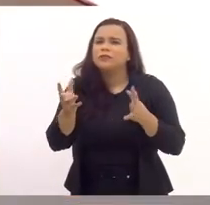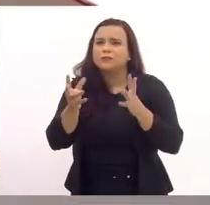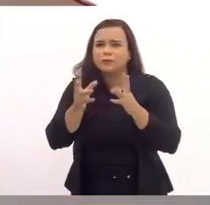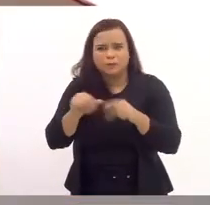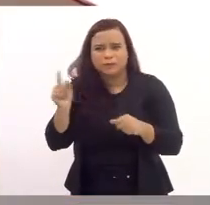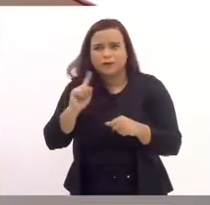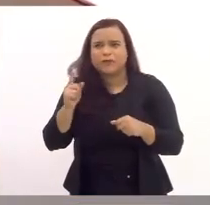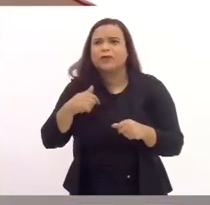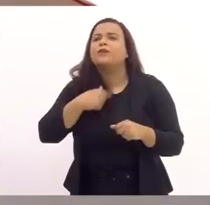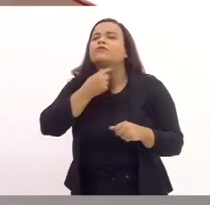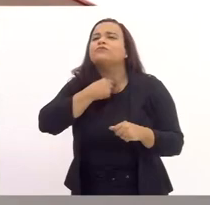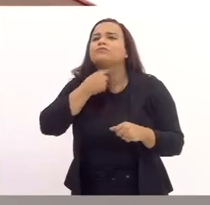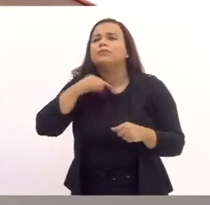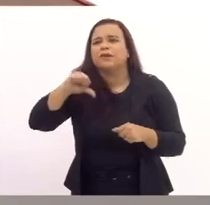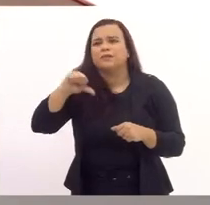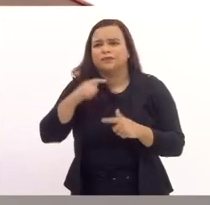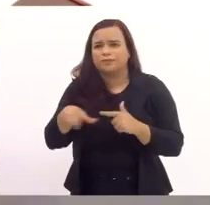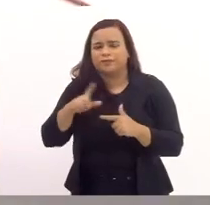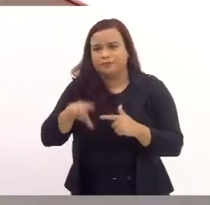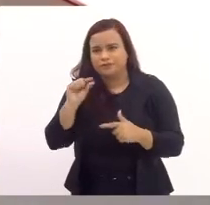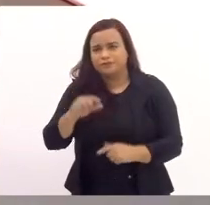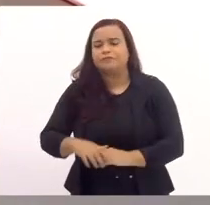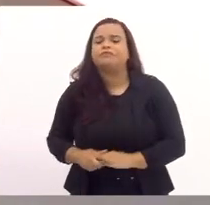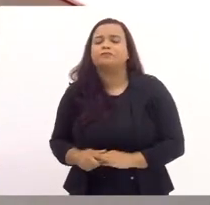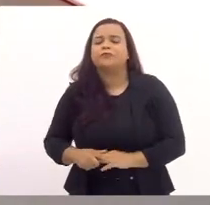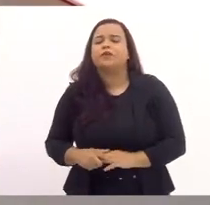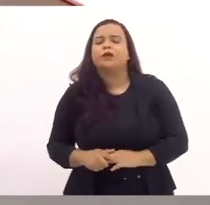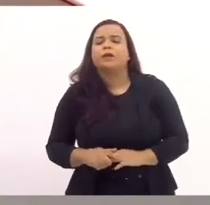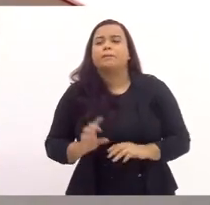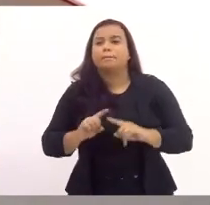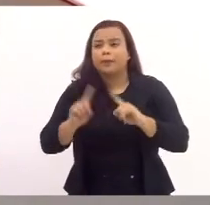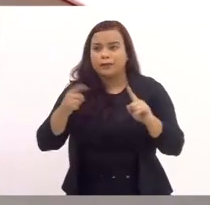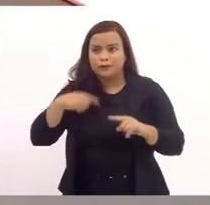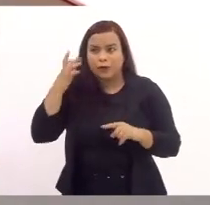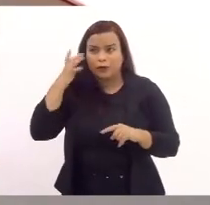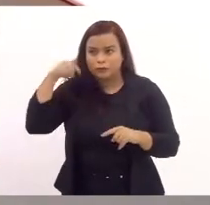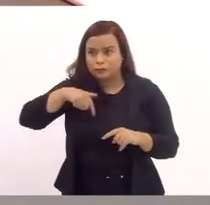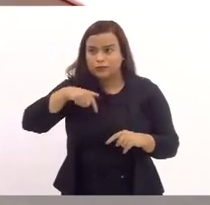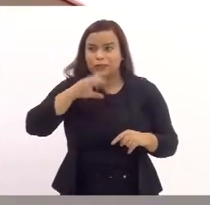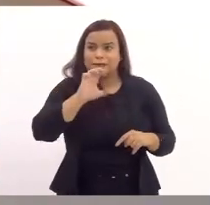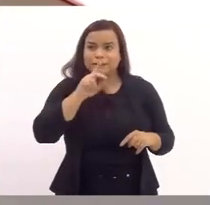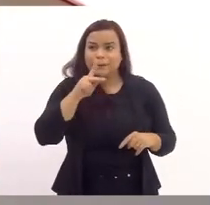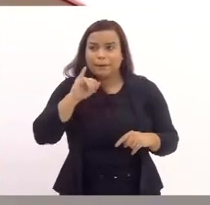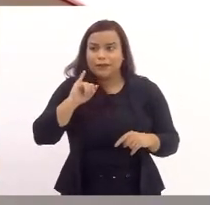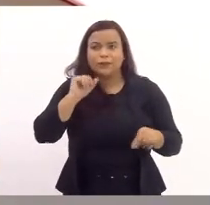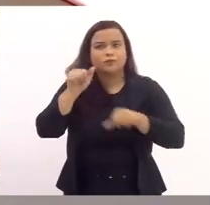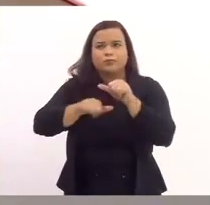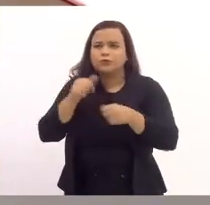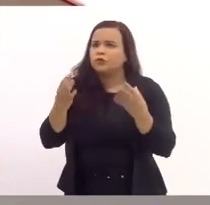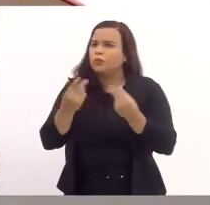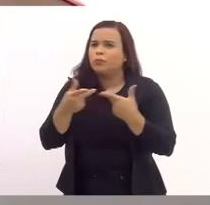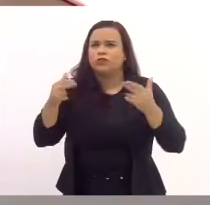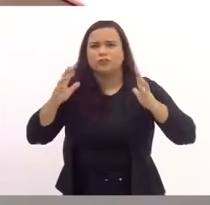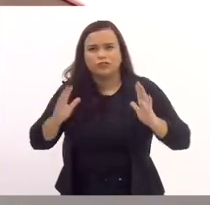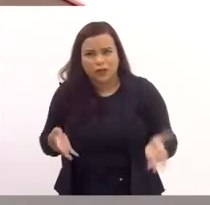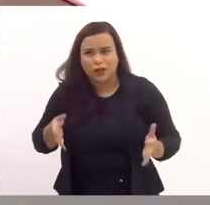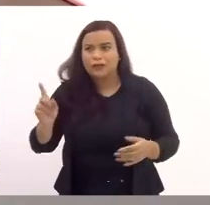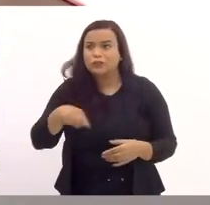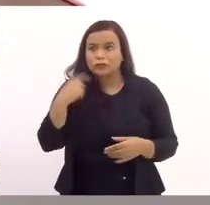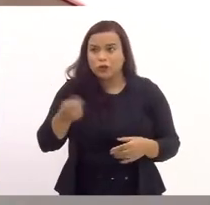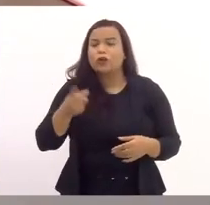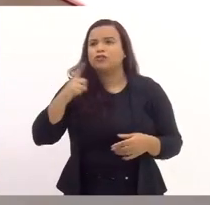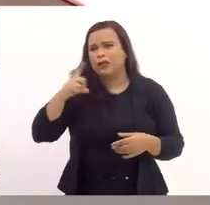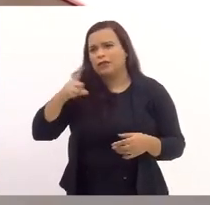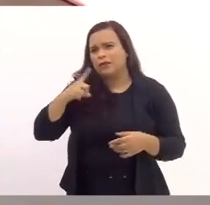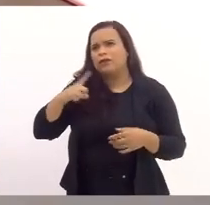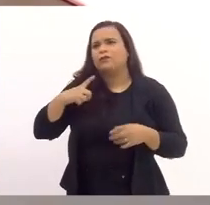que estou um pouquinho sem voz. Mas eu acredito que essa CPI já transformou muito, deputado, porque a gente já estava até relatando na